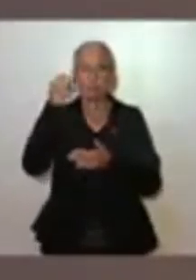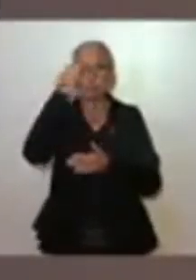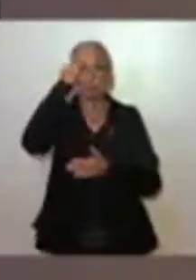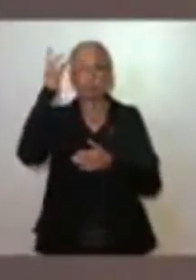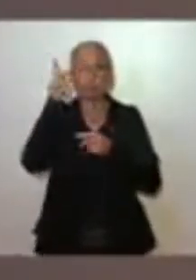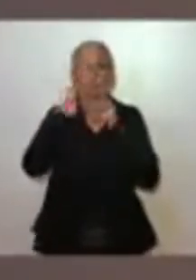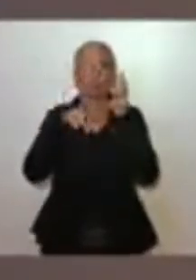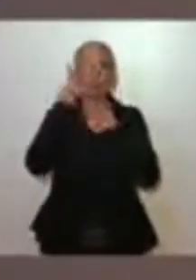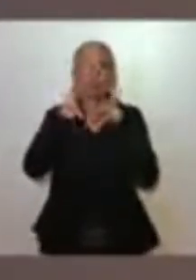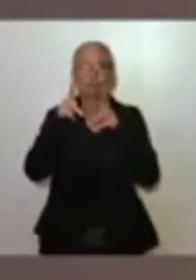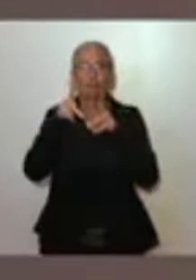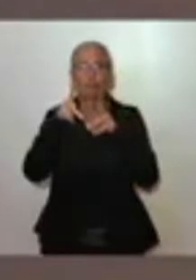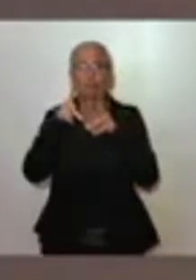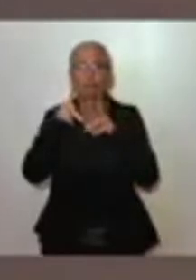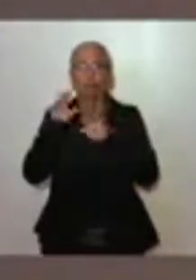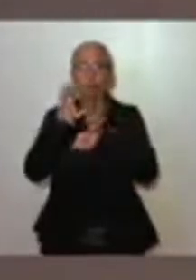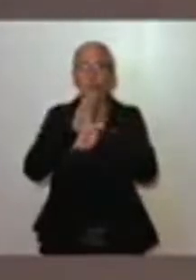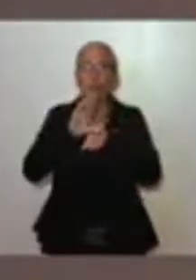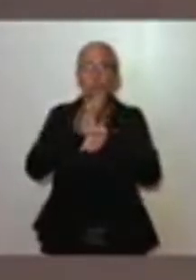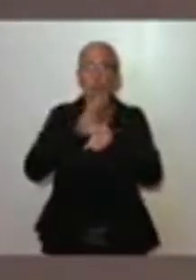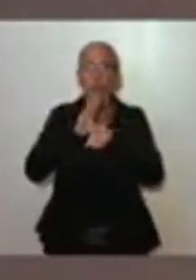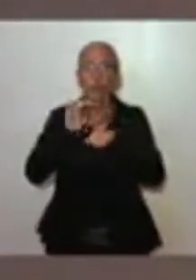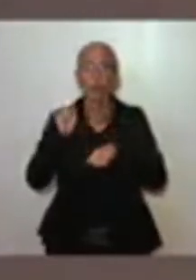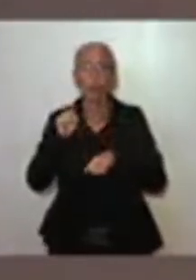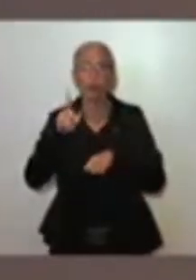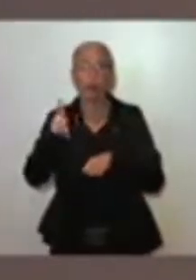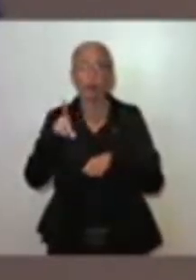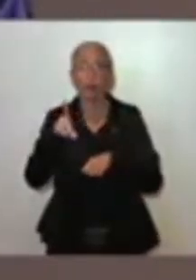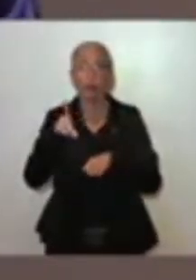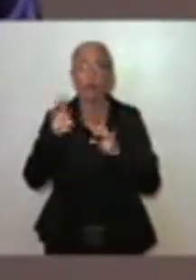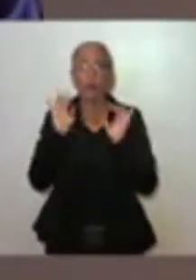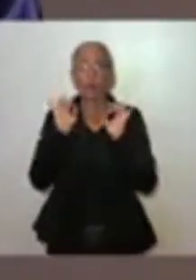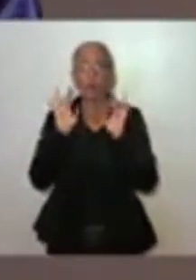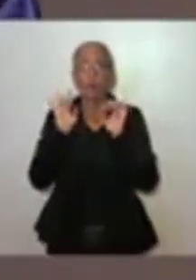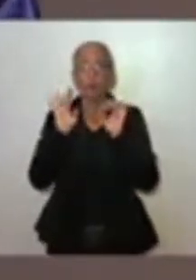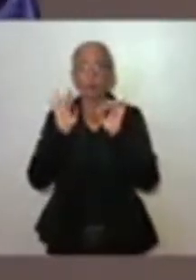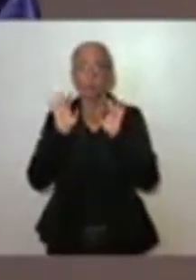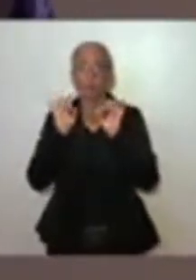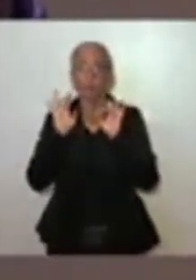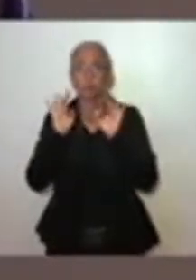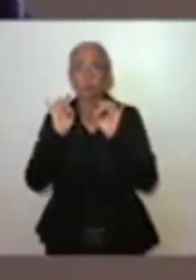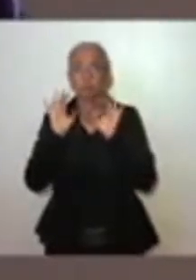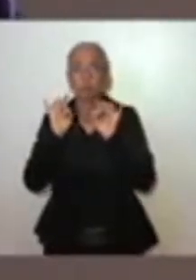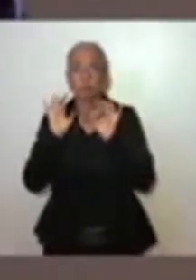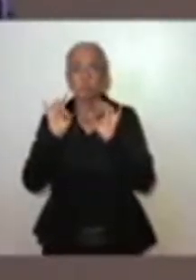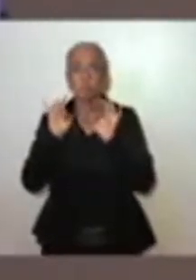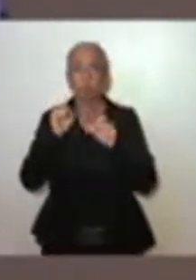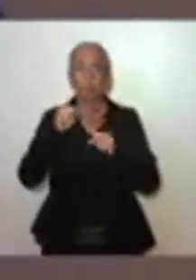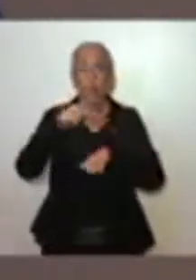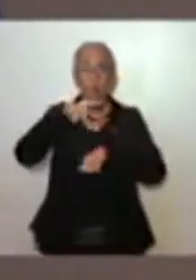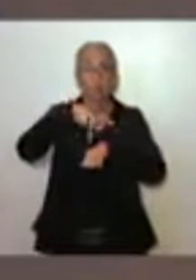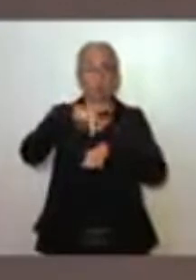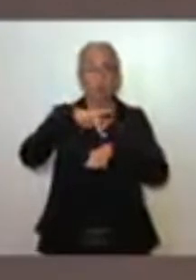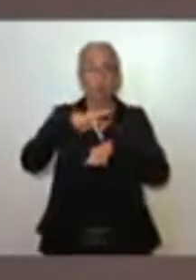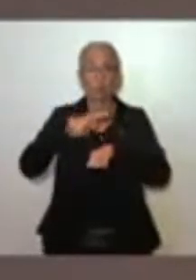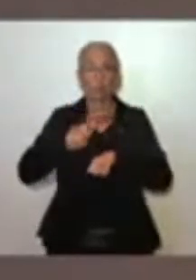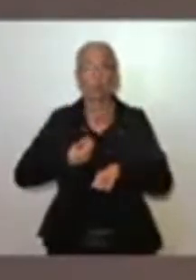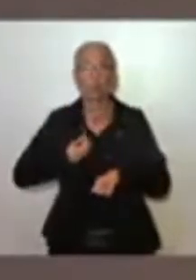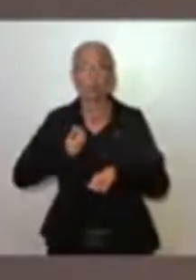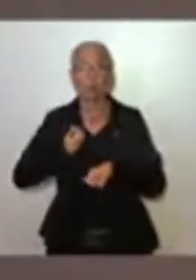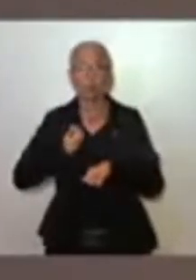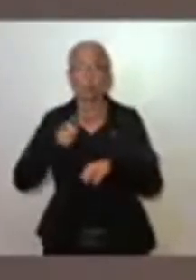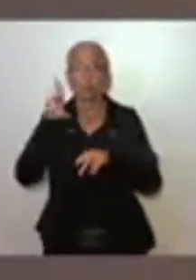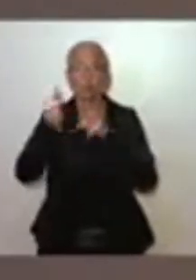as construções são aprovadas de momentos de especial mobilização cívica na vida dos povos